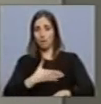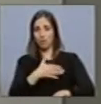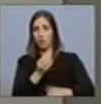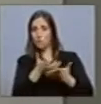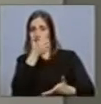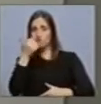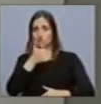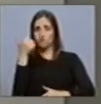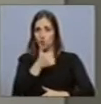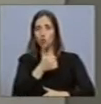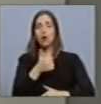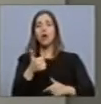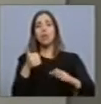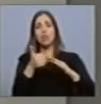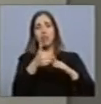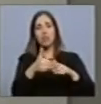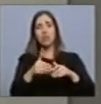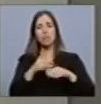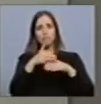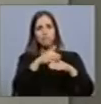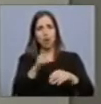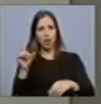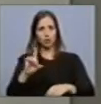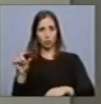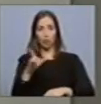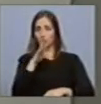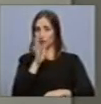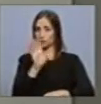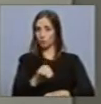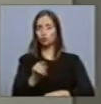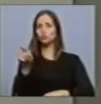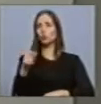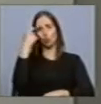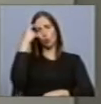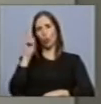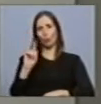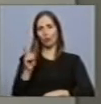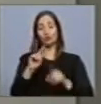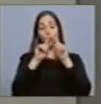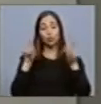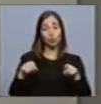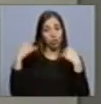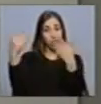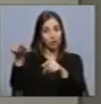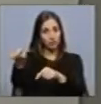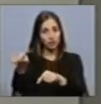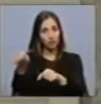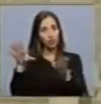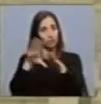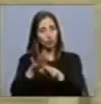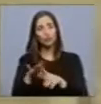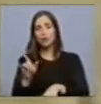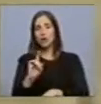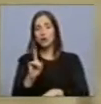Lisboa. E acrescenta: não esperes, porém, que os quadros venham ter contigo. Não, eles têm um prego atrás